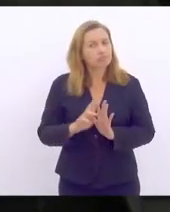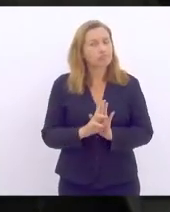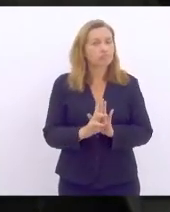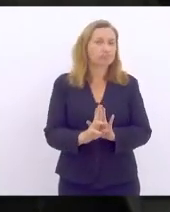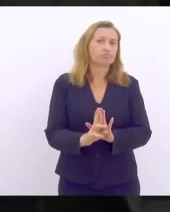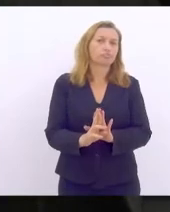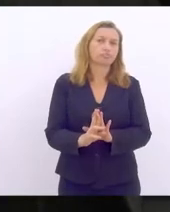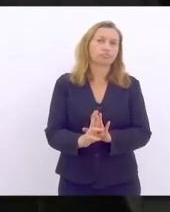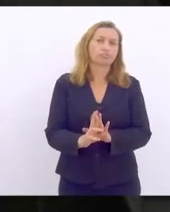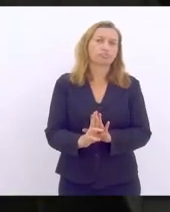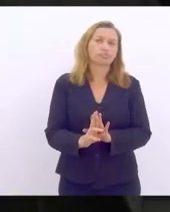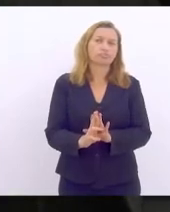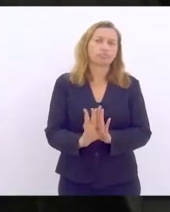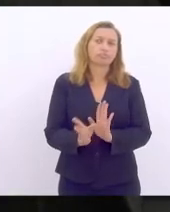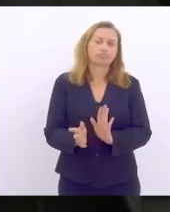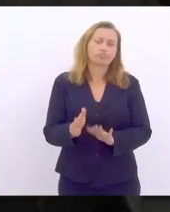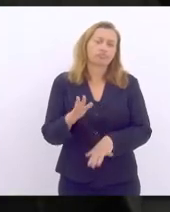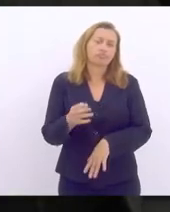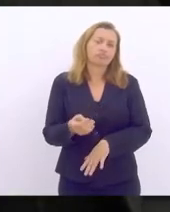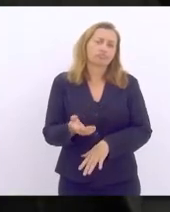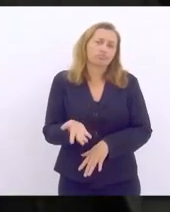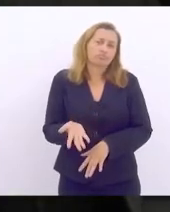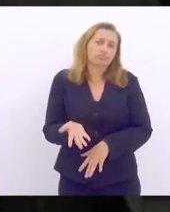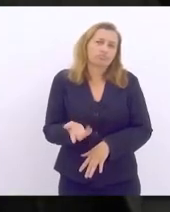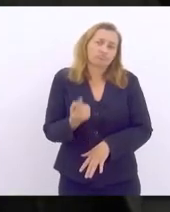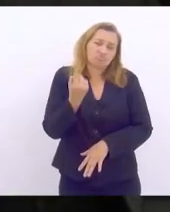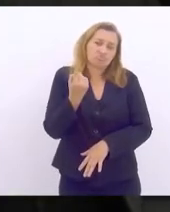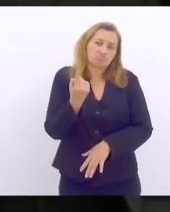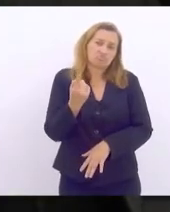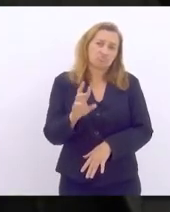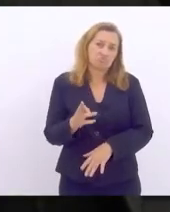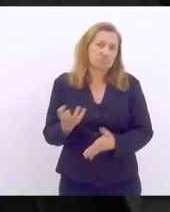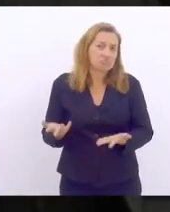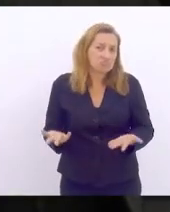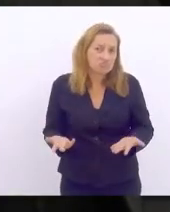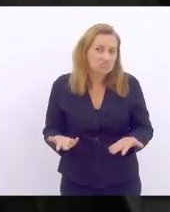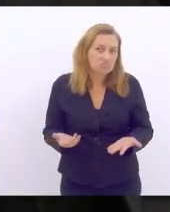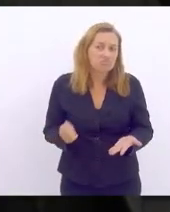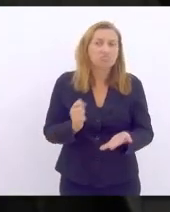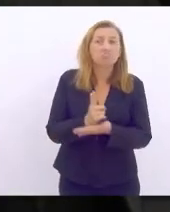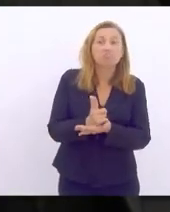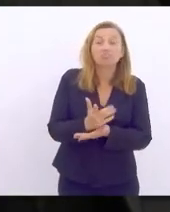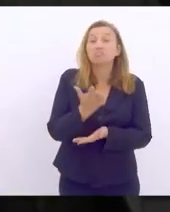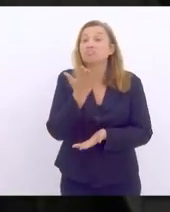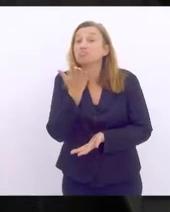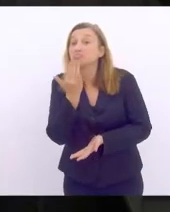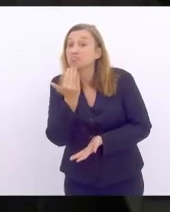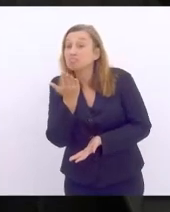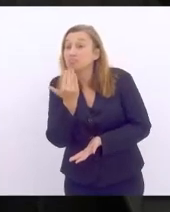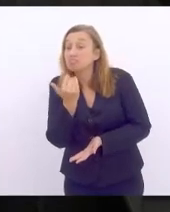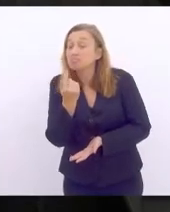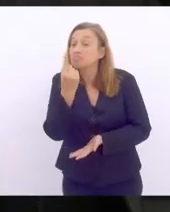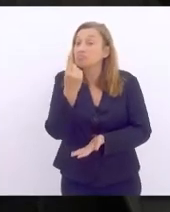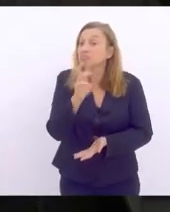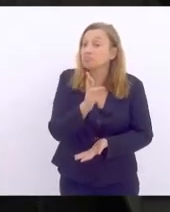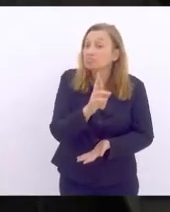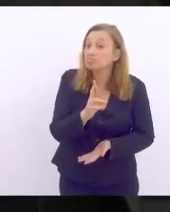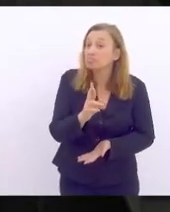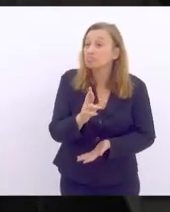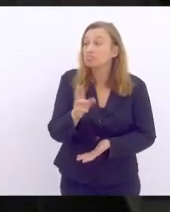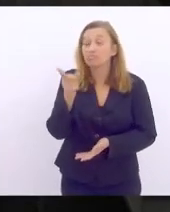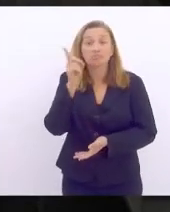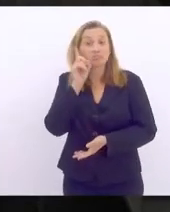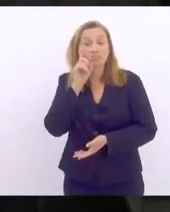representaria no máximo um real o que compra de merenda um Real por dia